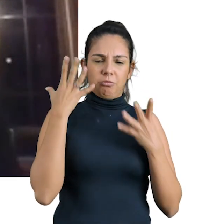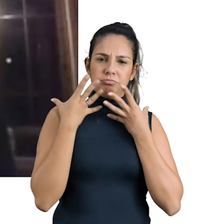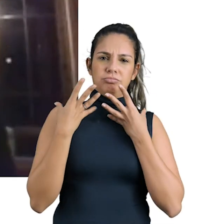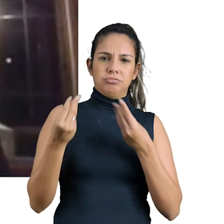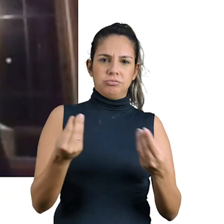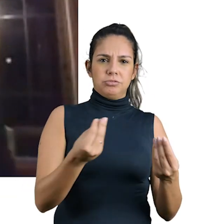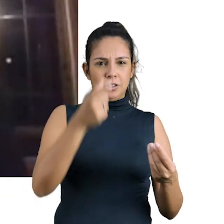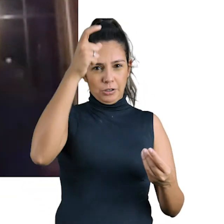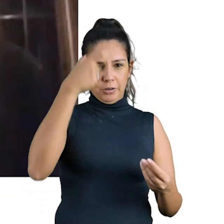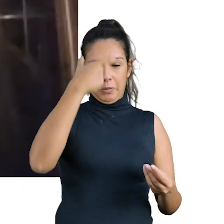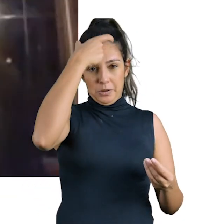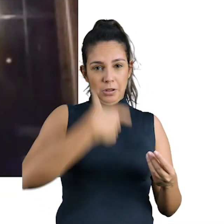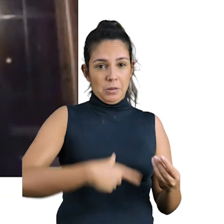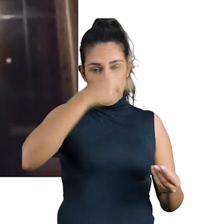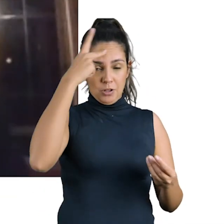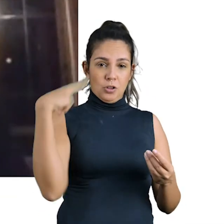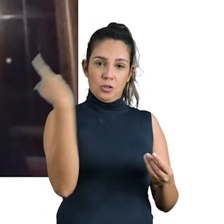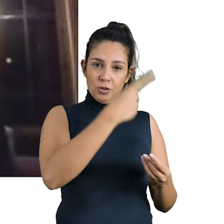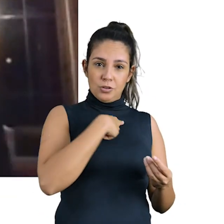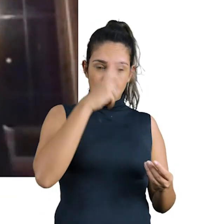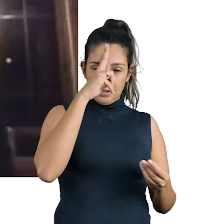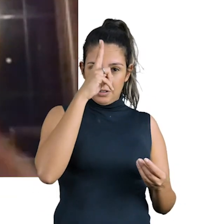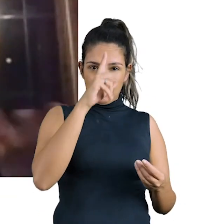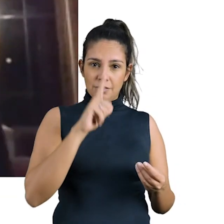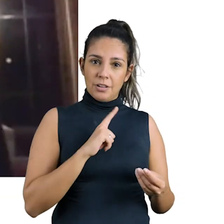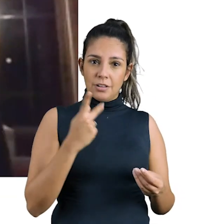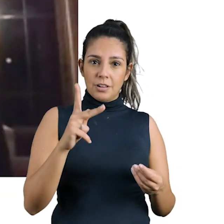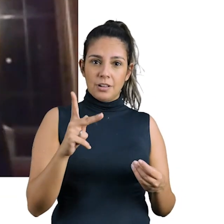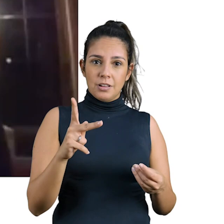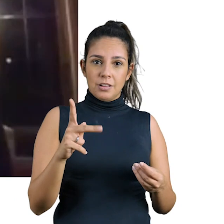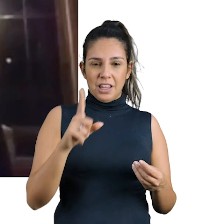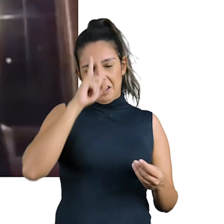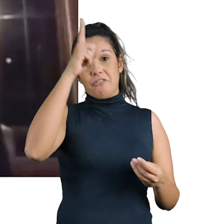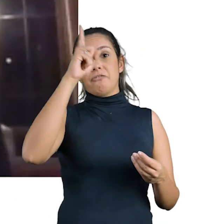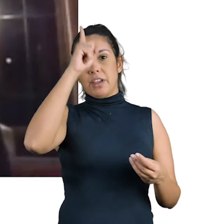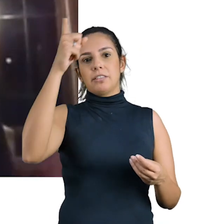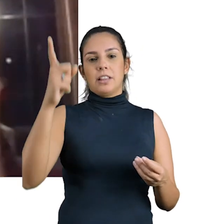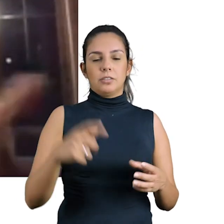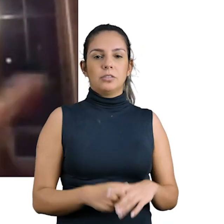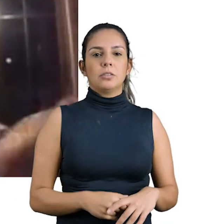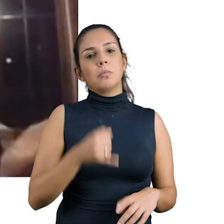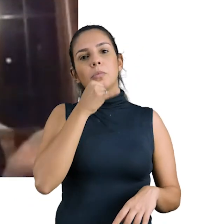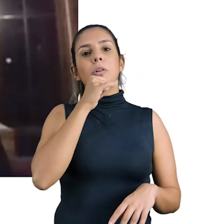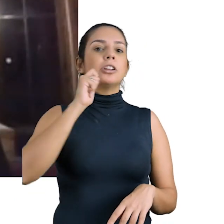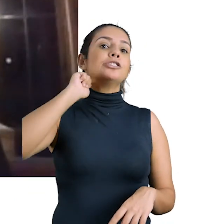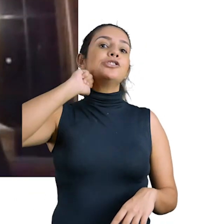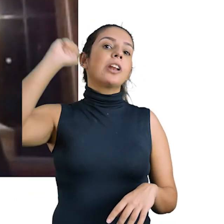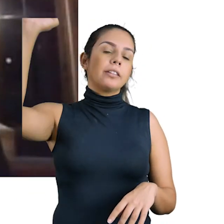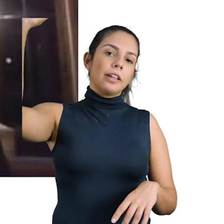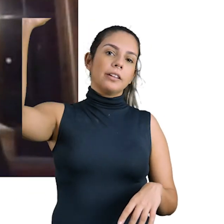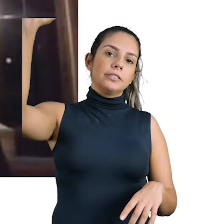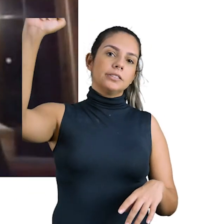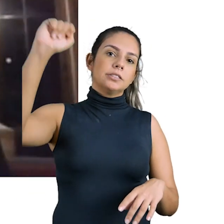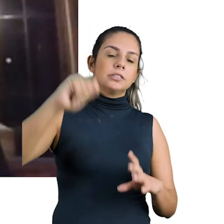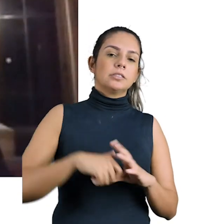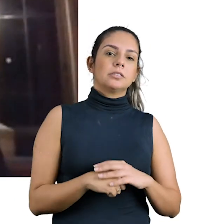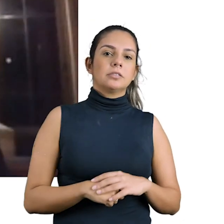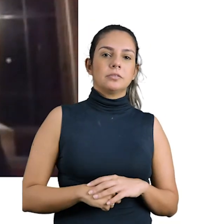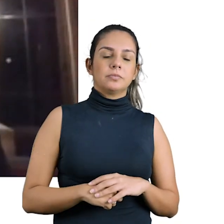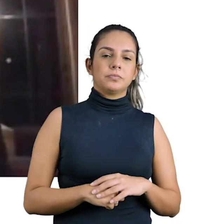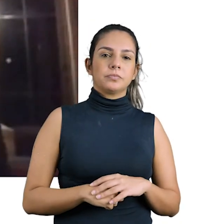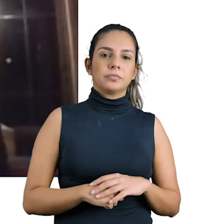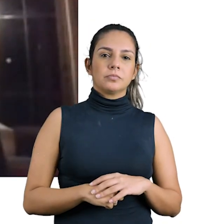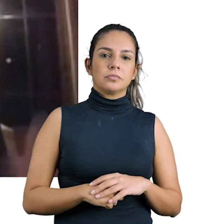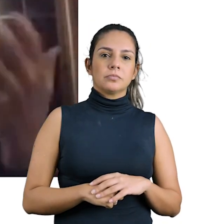vários personagens da nossa história tiveram a sua imagem inventada. Por exemplo, Tiradentes, né? Que foi